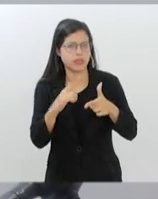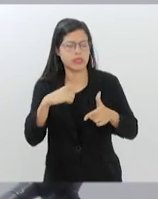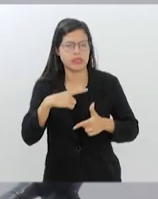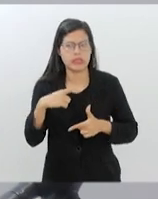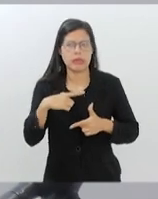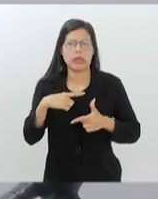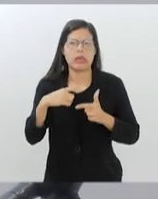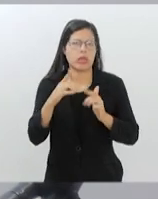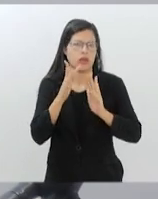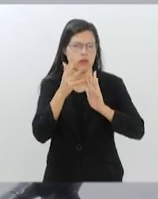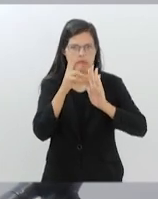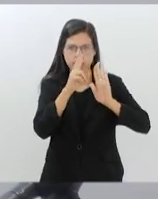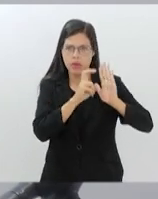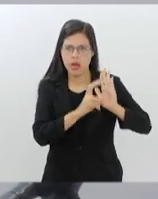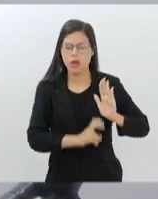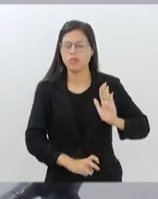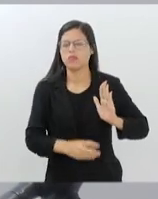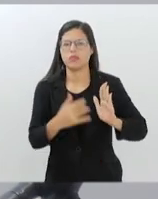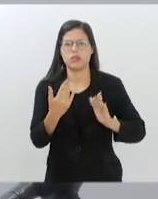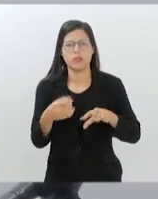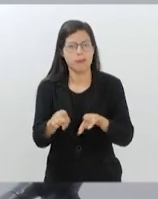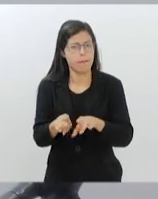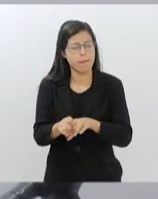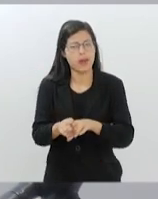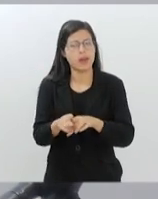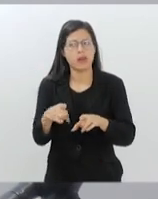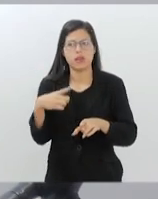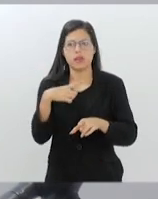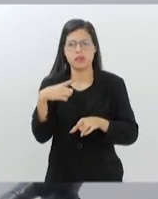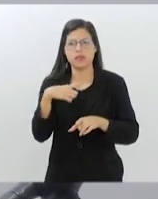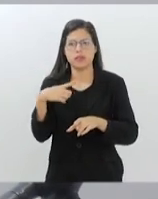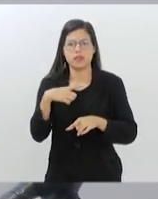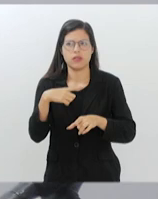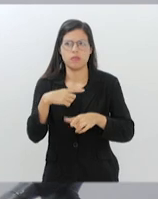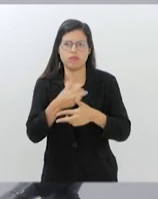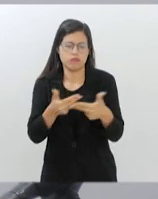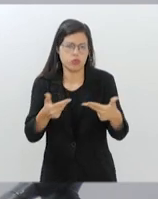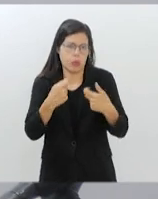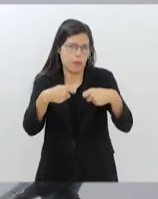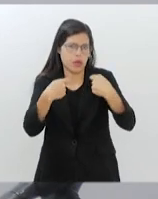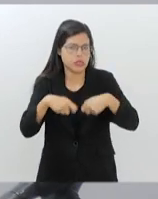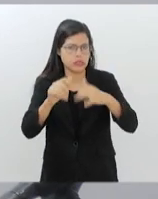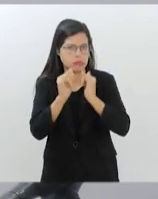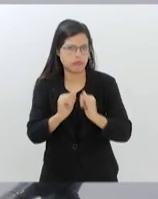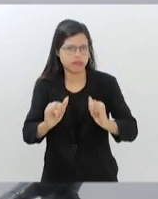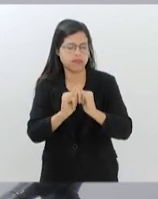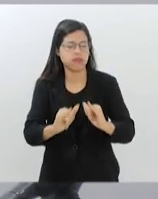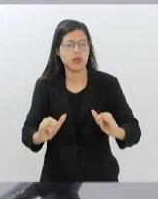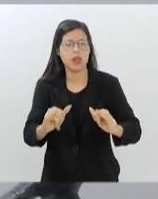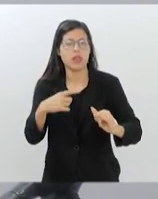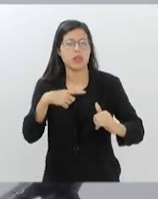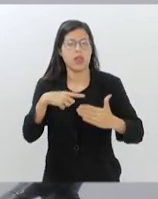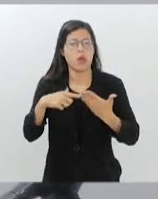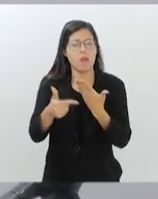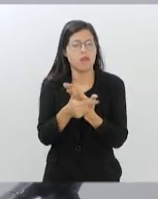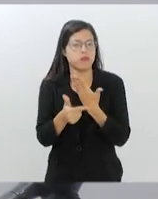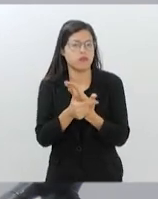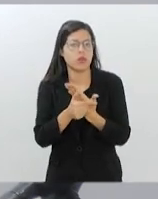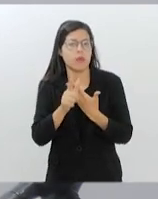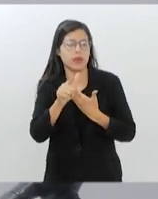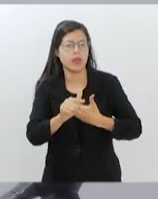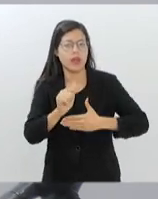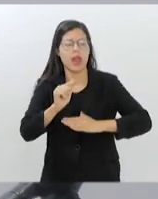governo do tamanho do Estado do Rio de Janeiro obviamente tem demandas da Imprensa recorrentes diárias existe uma tarefa que é diálogo com a